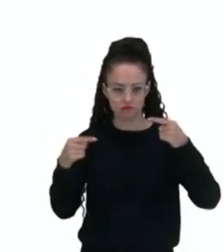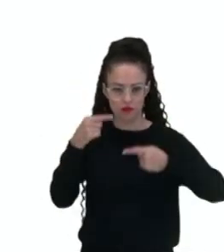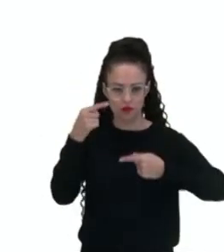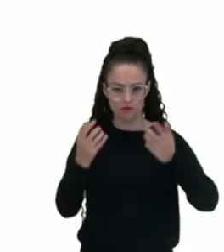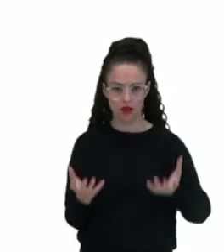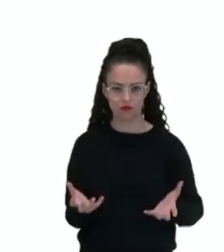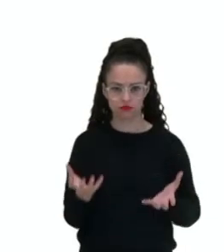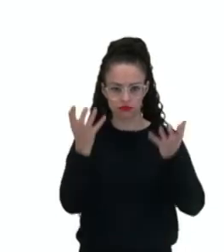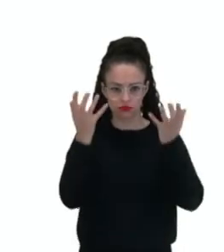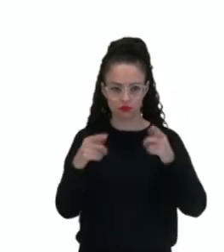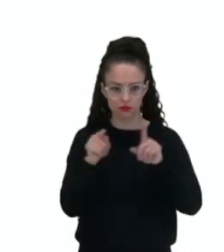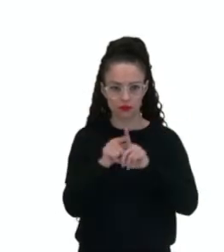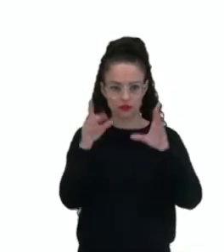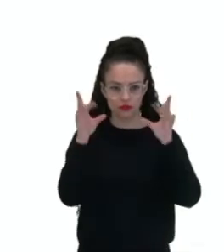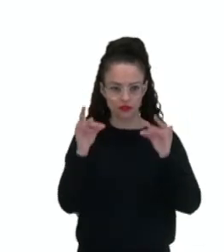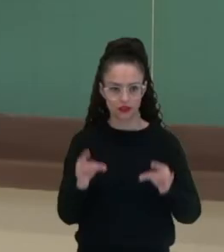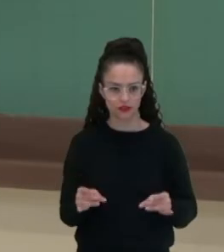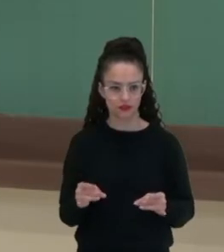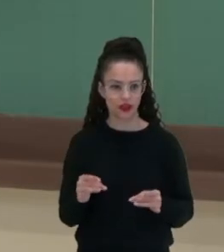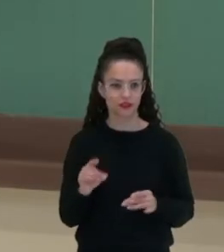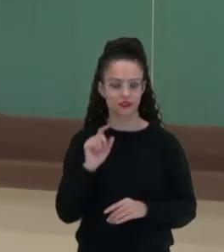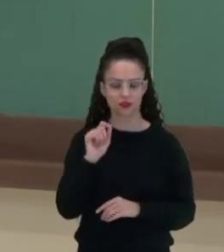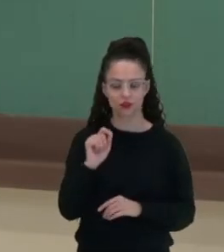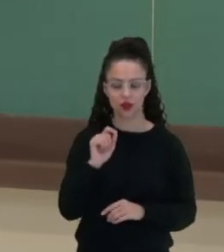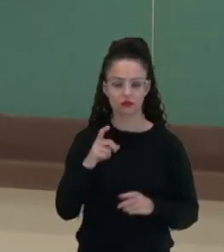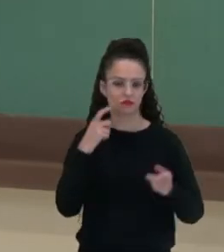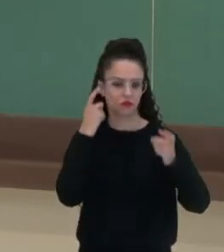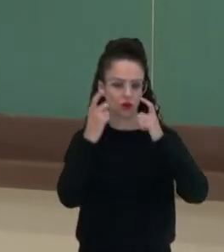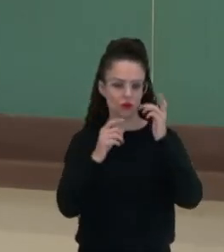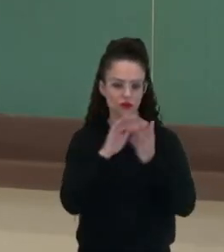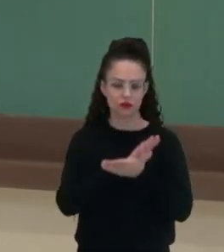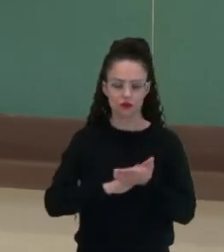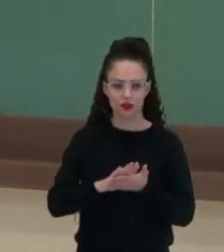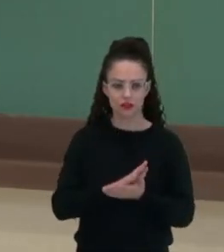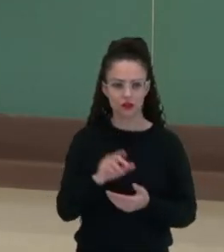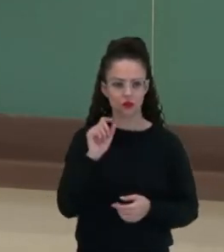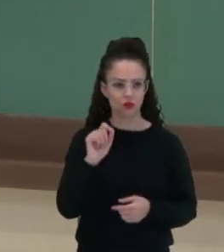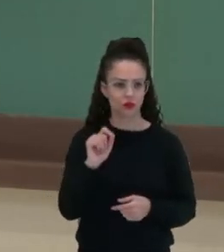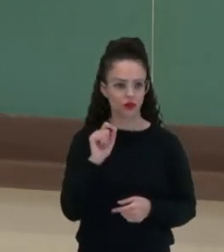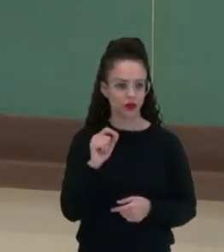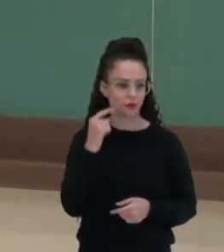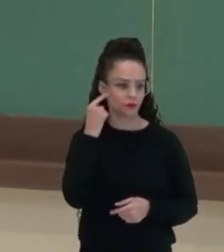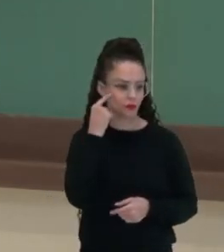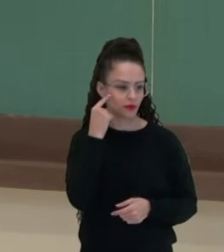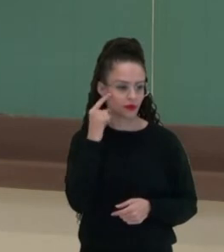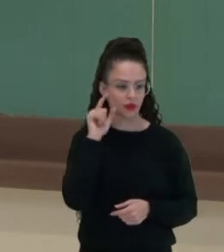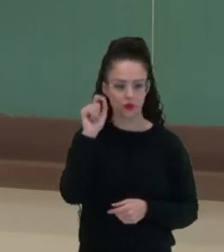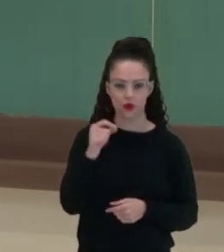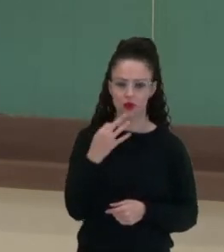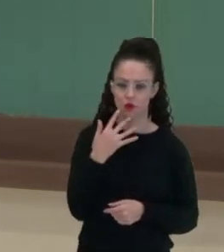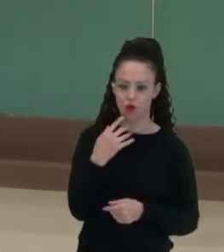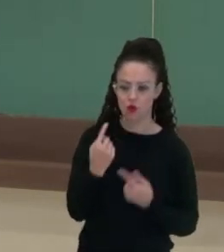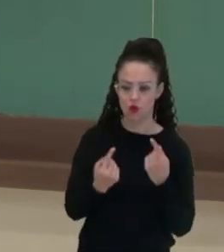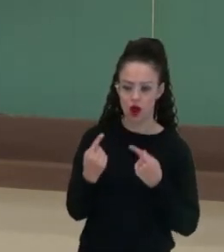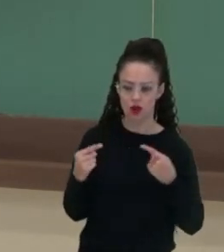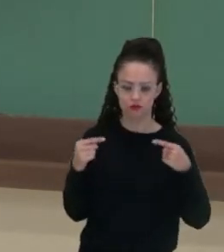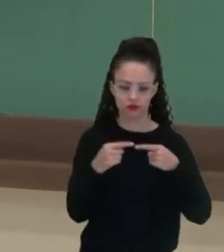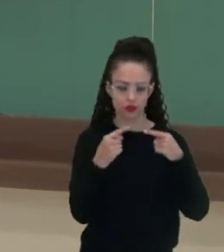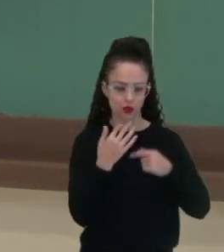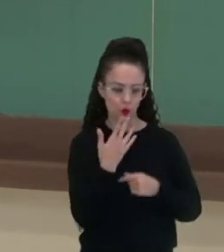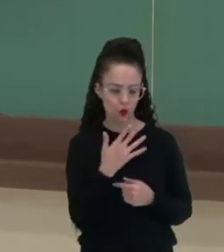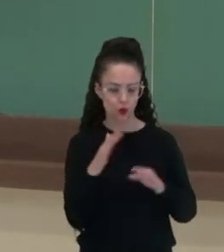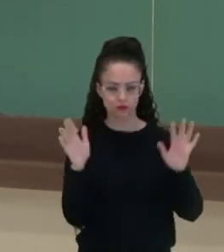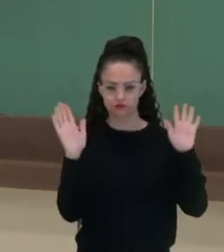contrastantes e exuberantes de detalhes, né? Então eles não vão ter preocupações, né, em pensar que cor combina com qual,